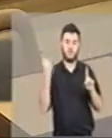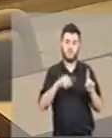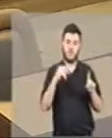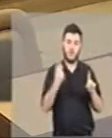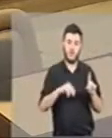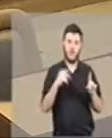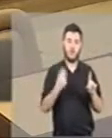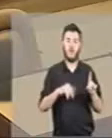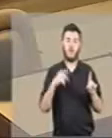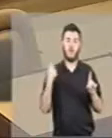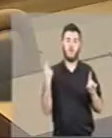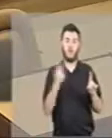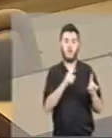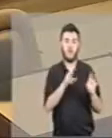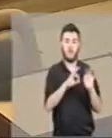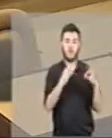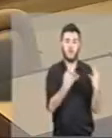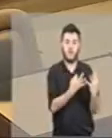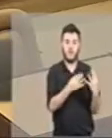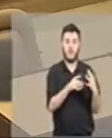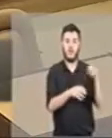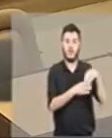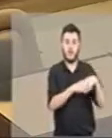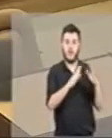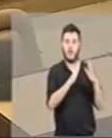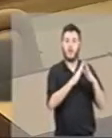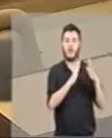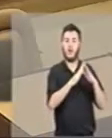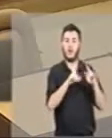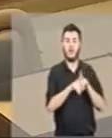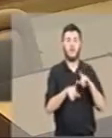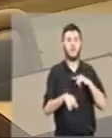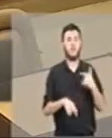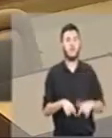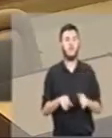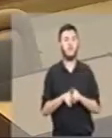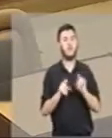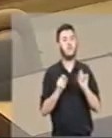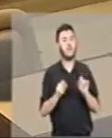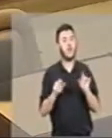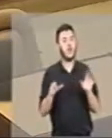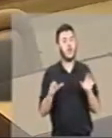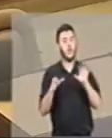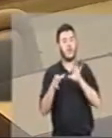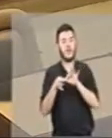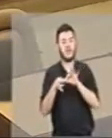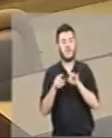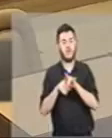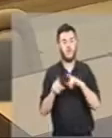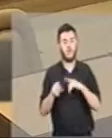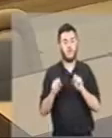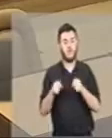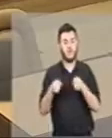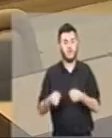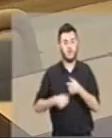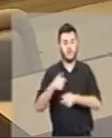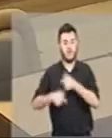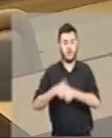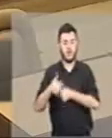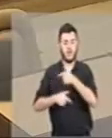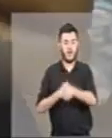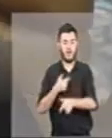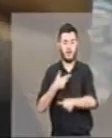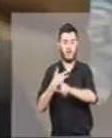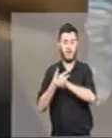familiar, algo que não tem qualquer conexão com o desempenho da função legislativa. Isso significará o